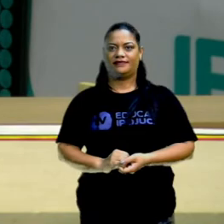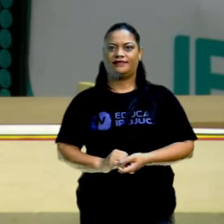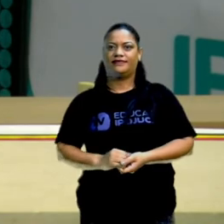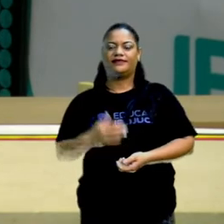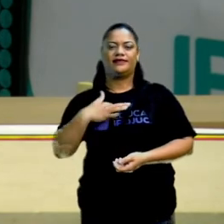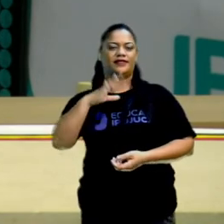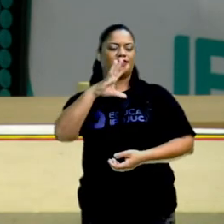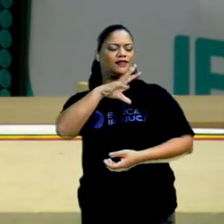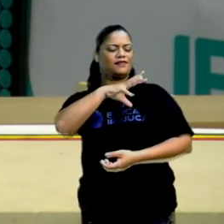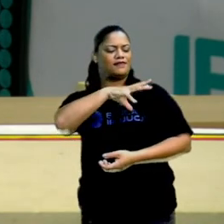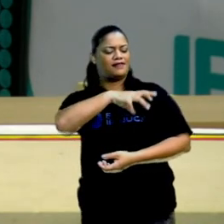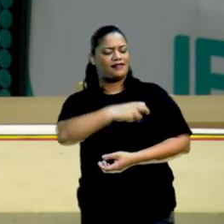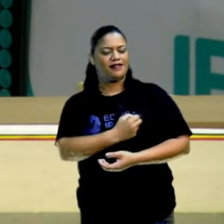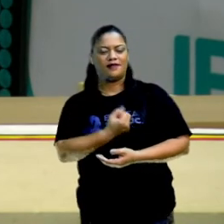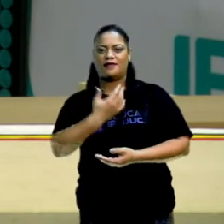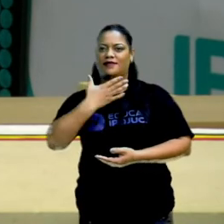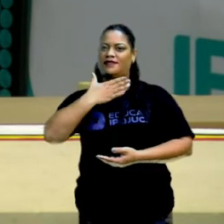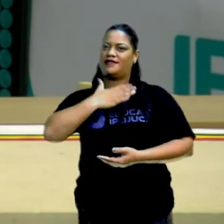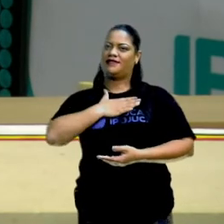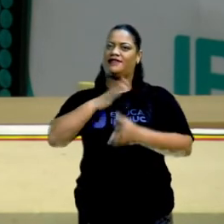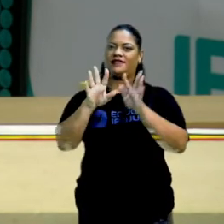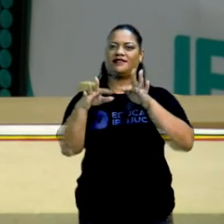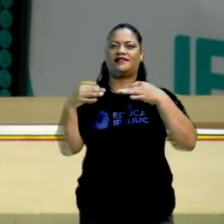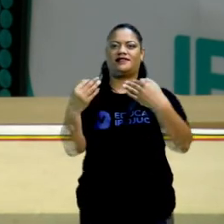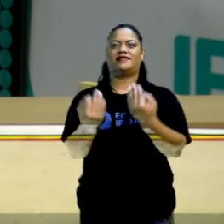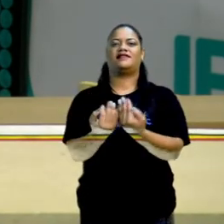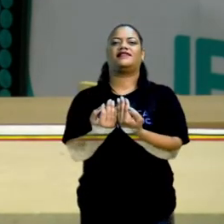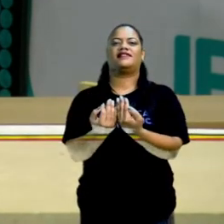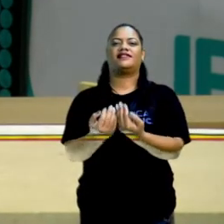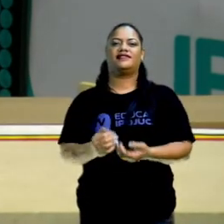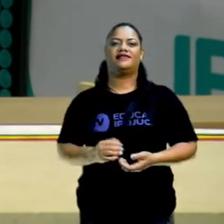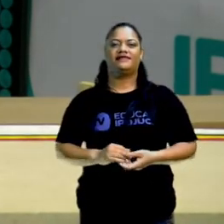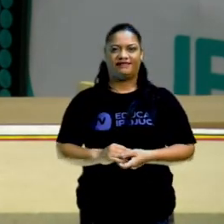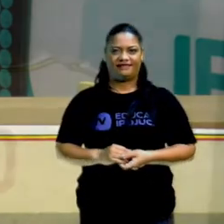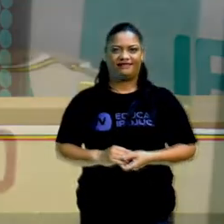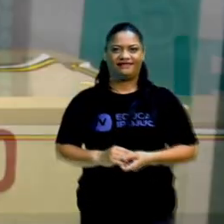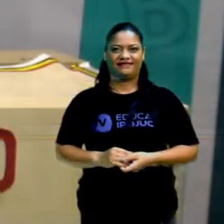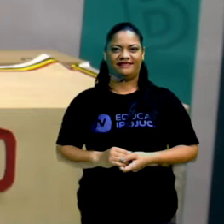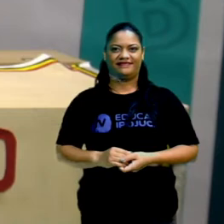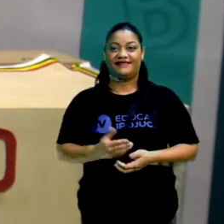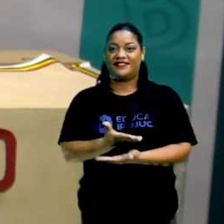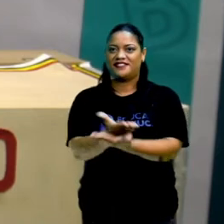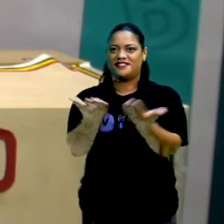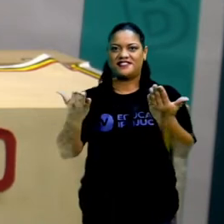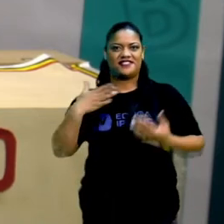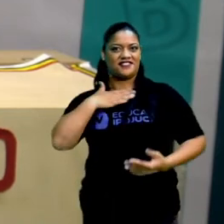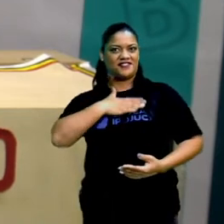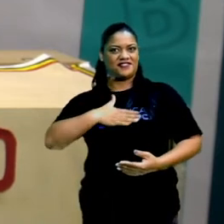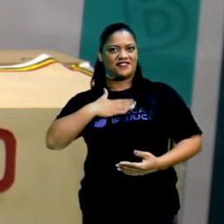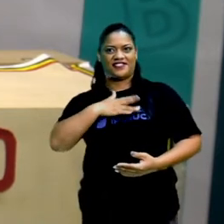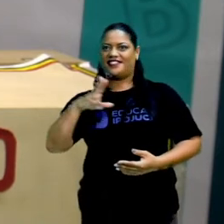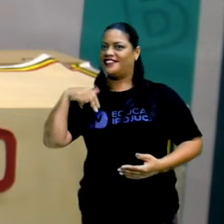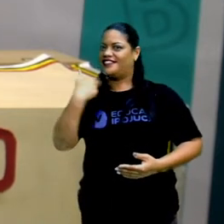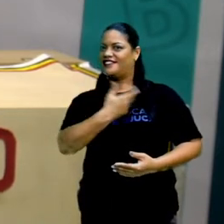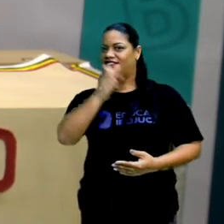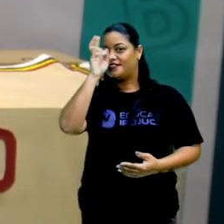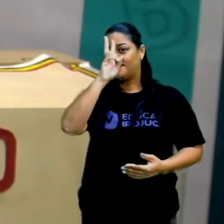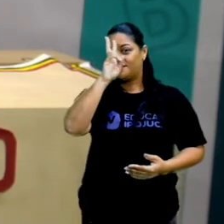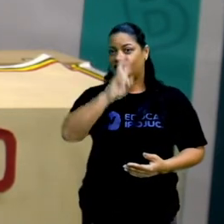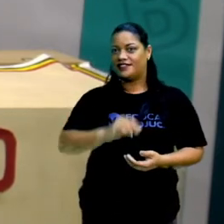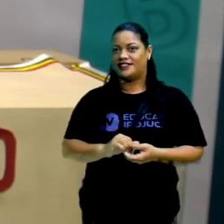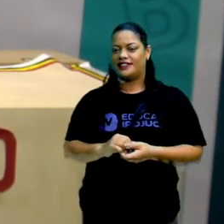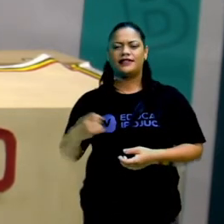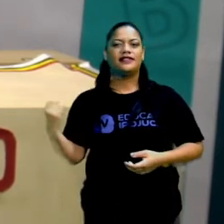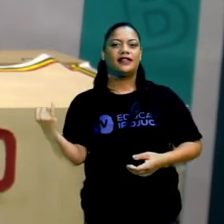Eu amo a minha família. E aí, meus amores, vocês gostaram da nossa historinha,